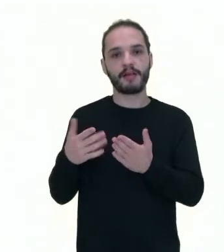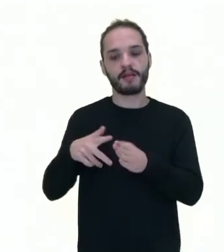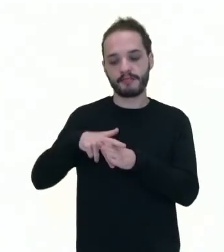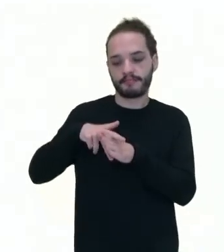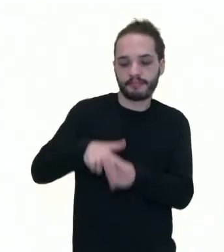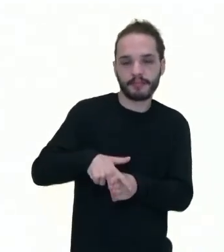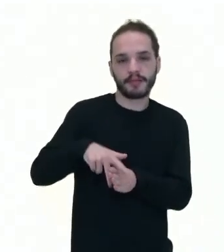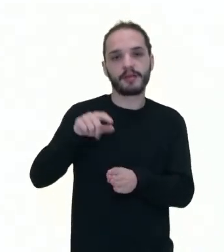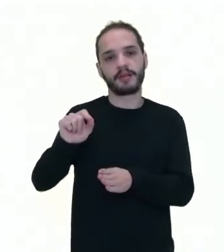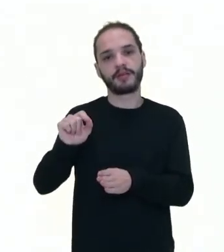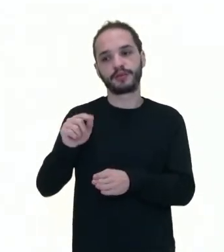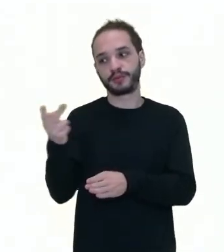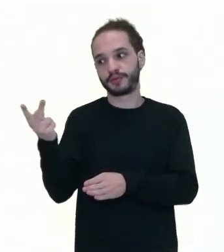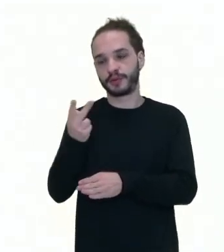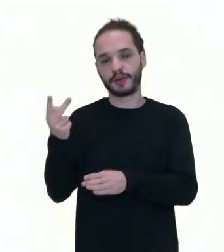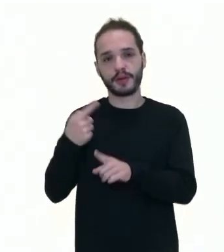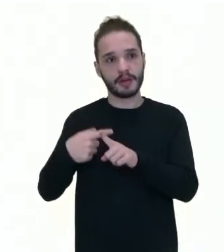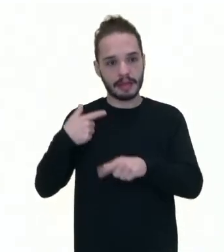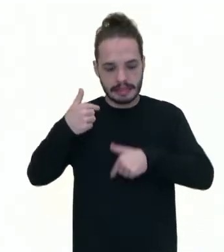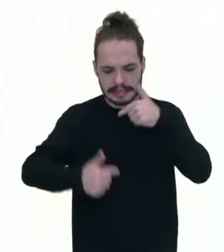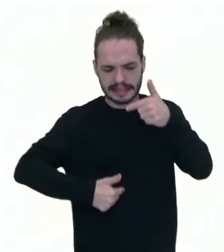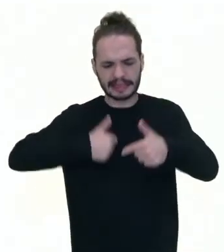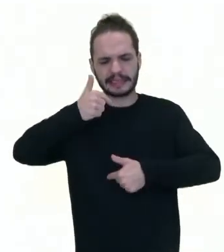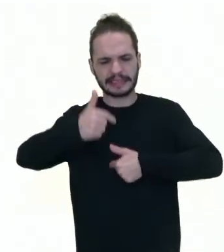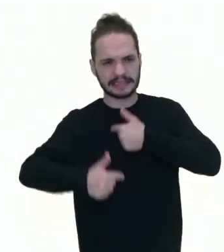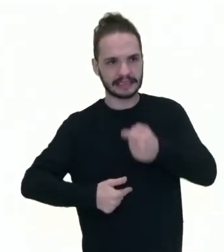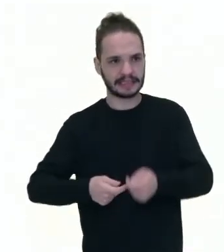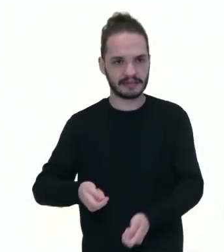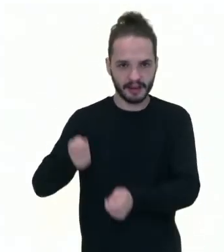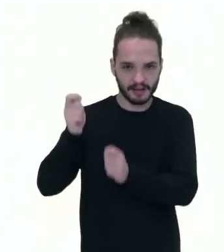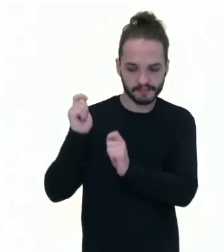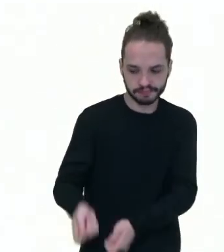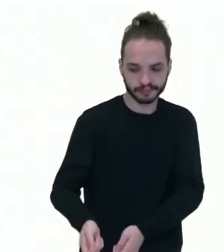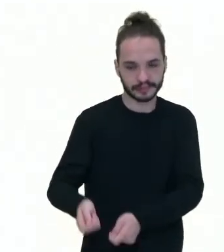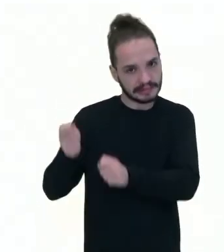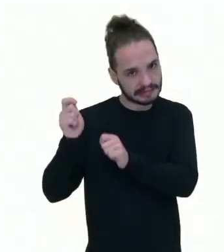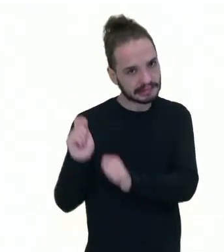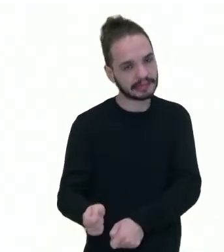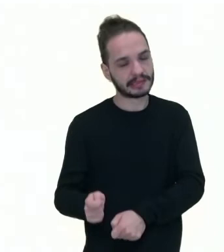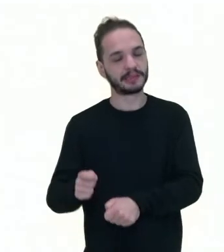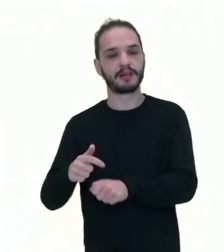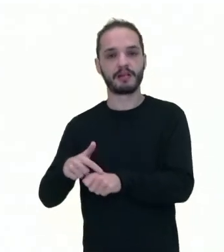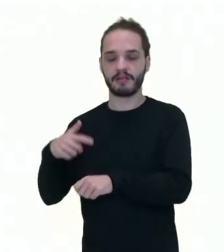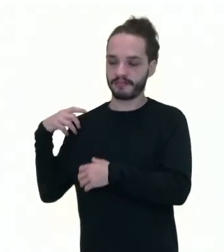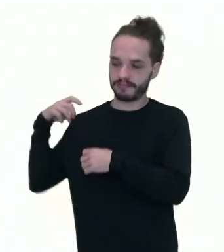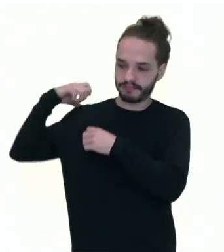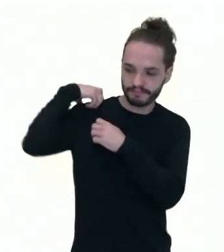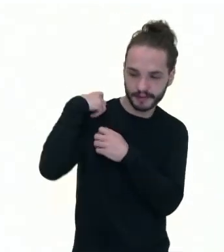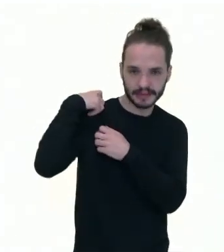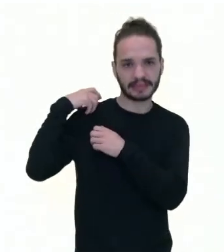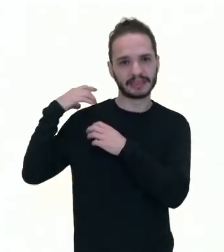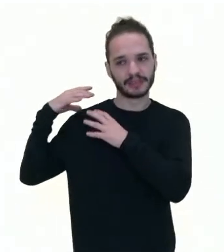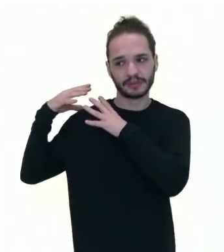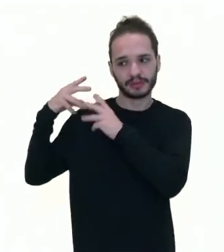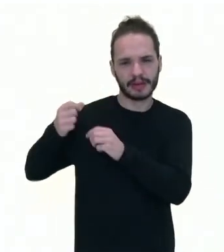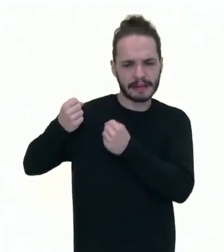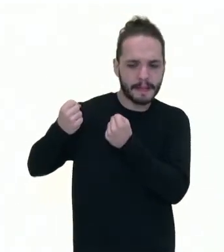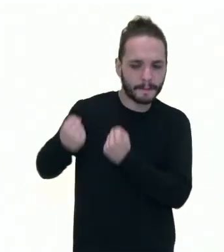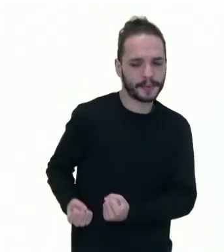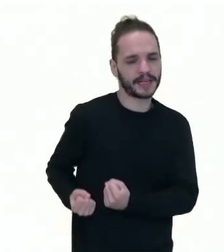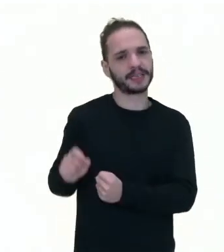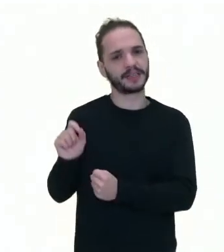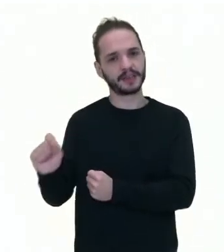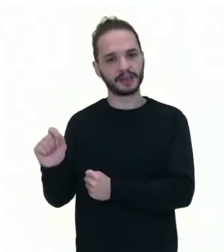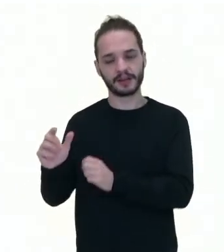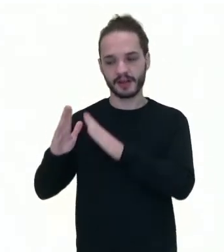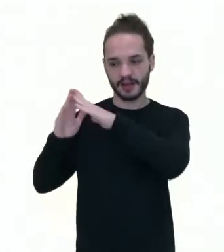pessoal? Aqui a gente vê o cara trabalhando, né, com uma enxada ali na mão, né, e carregando todo o peso, né, que